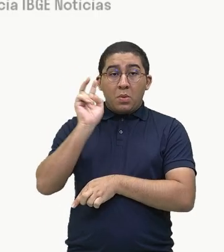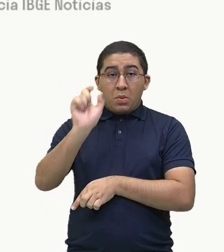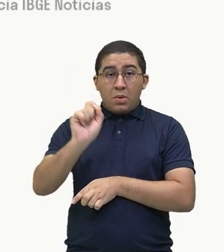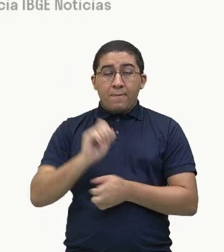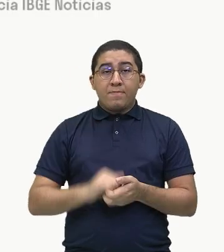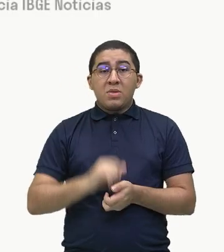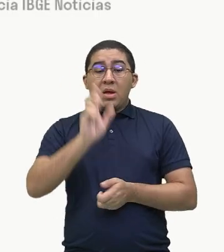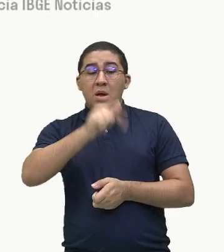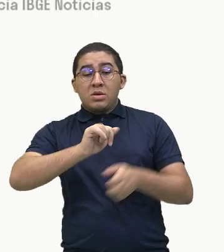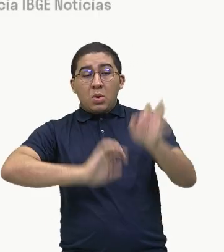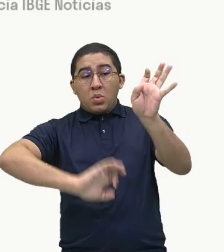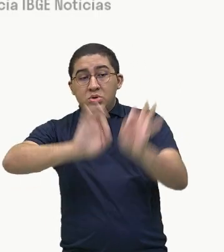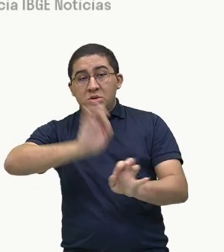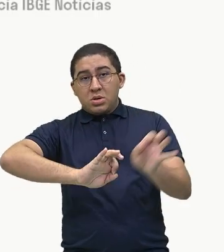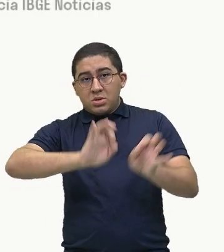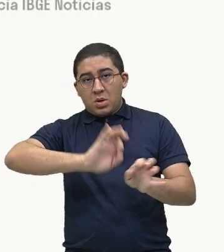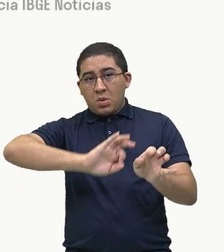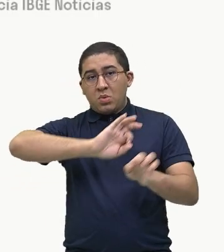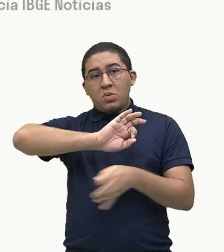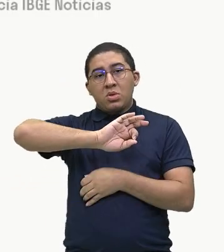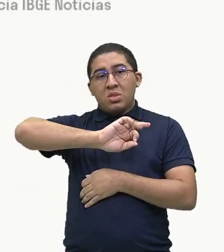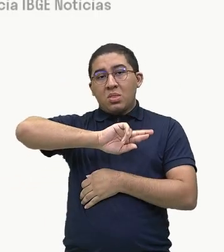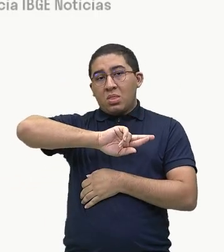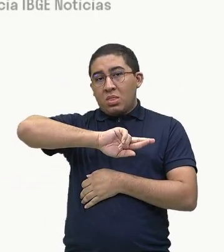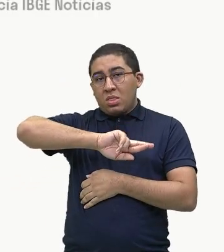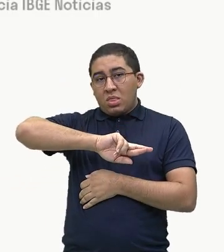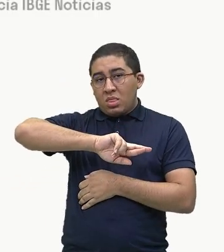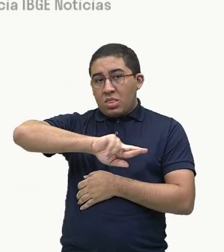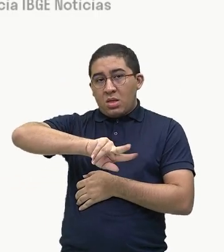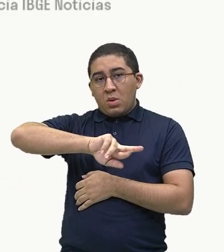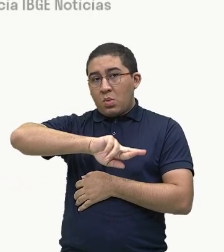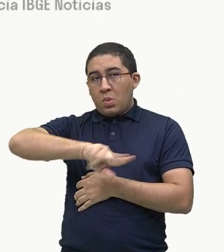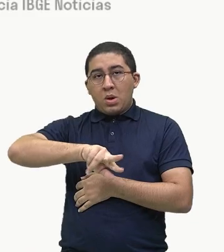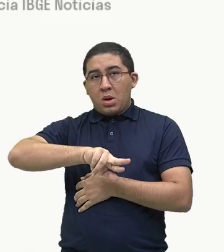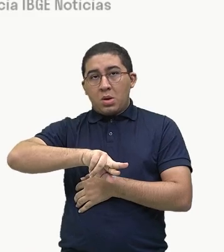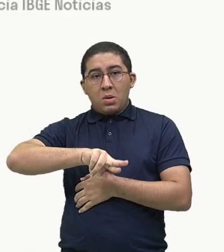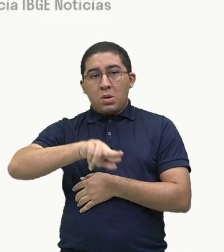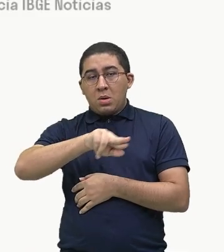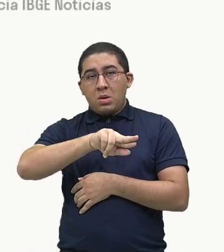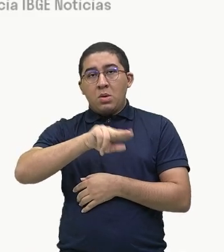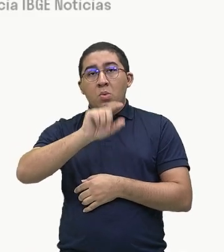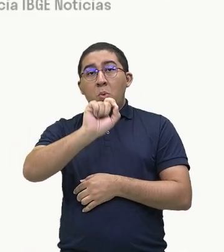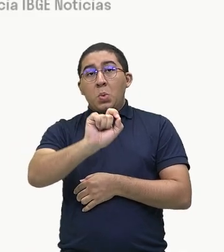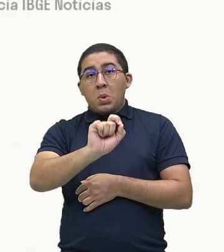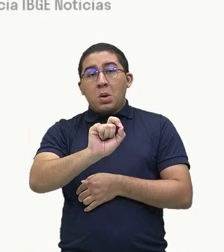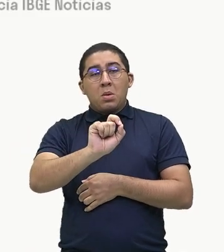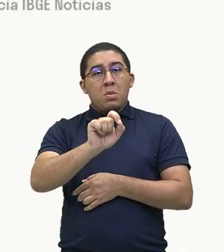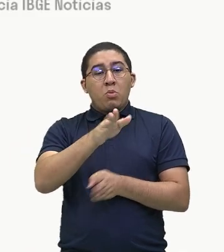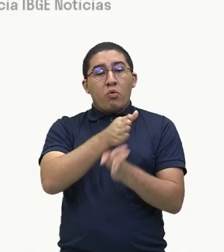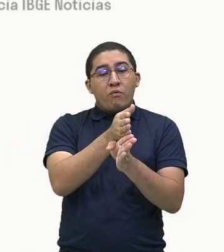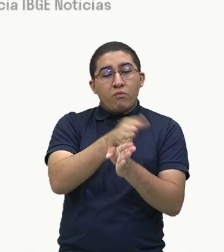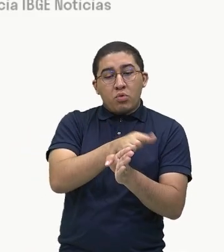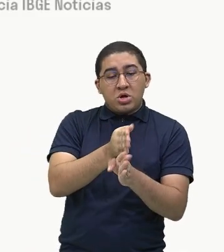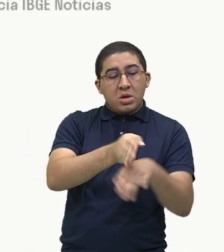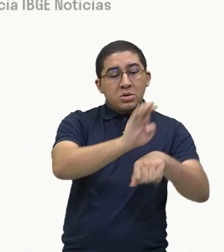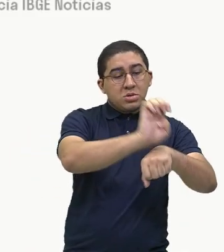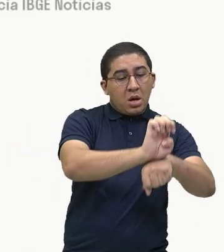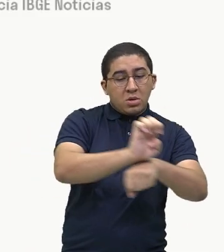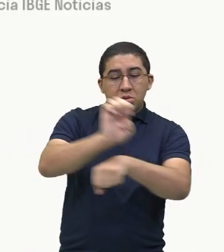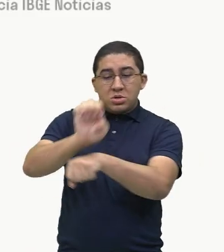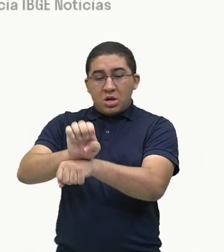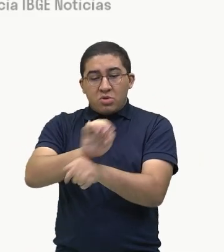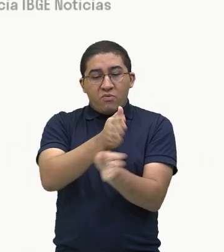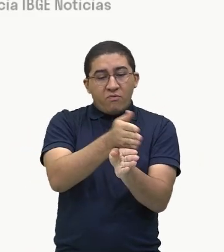não corresponde, como nós vimos ali, né, ela não obedece essa divisão no caso dos